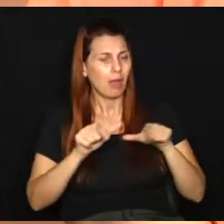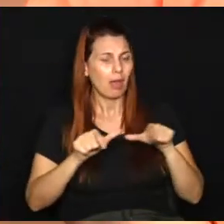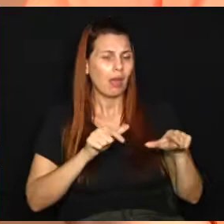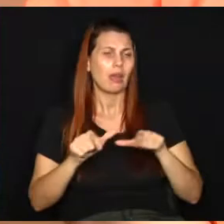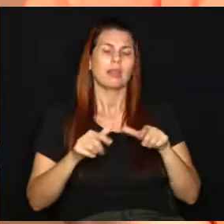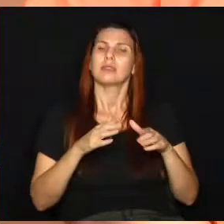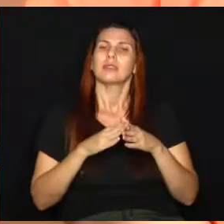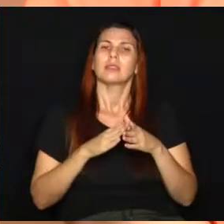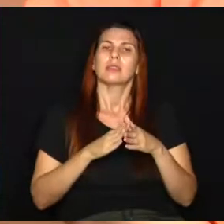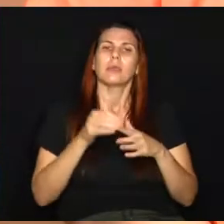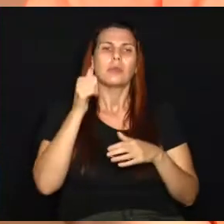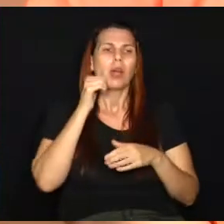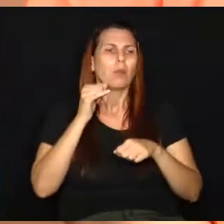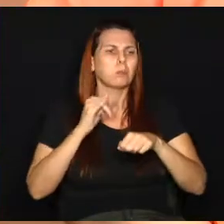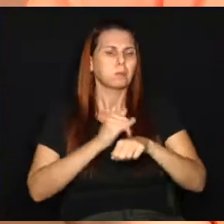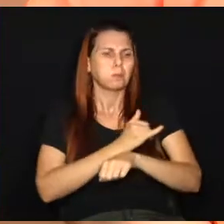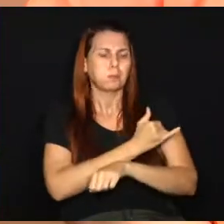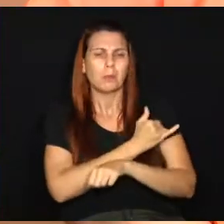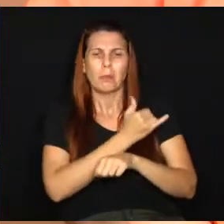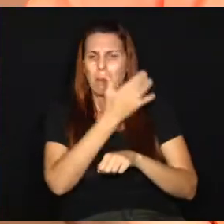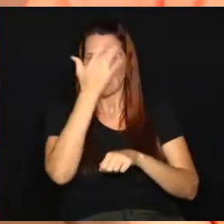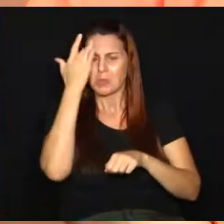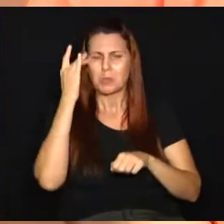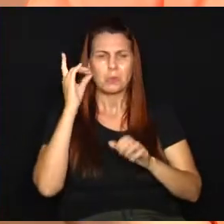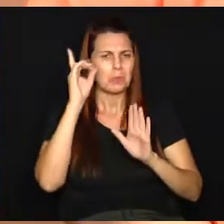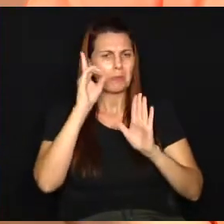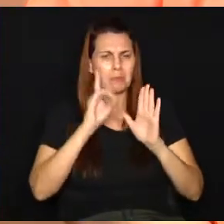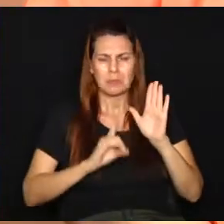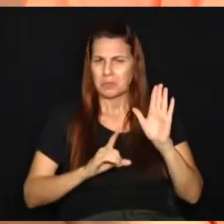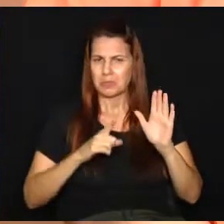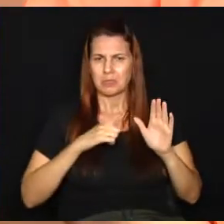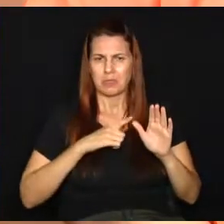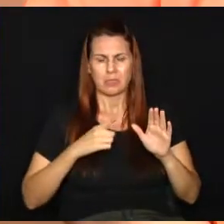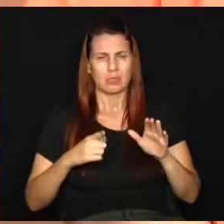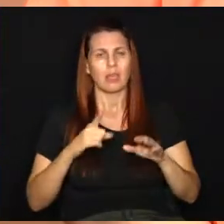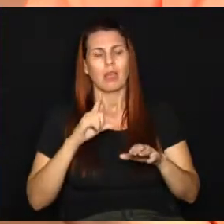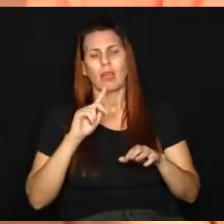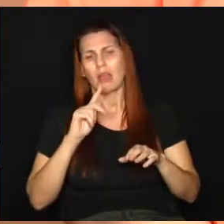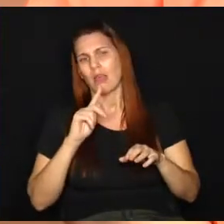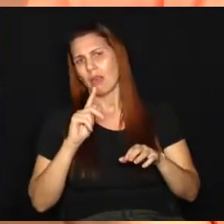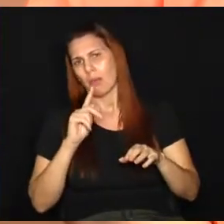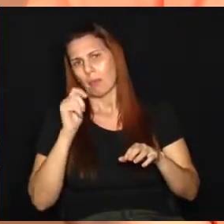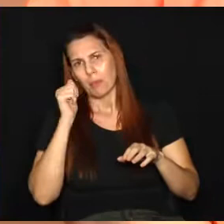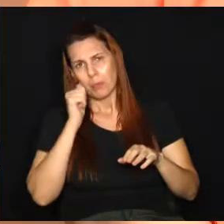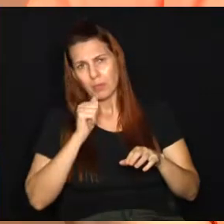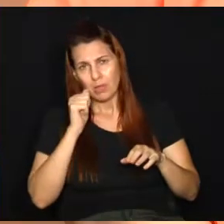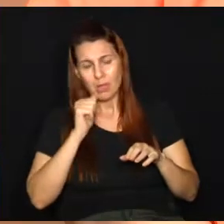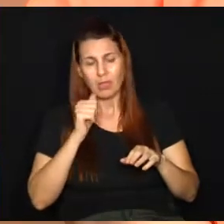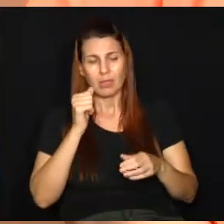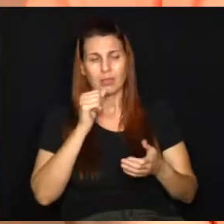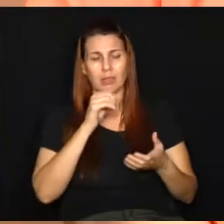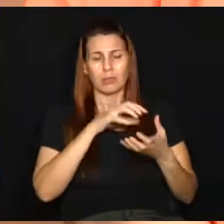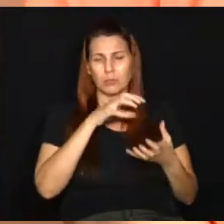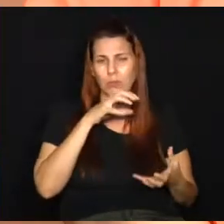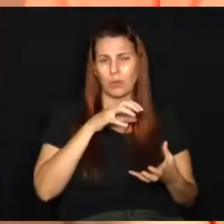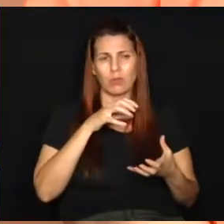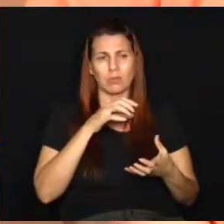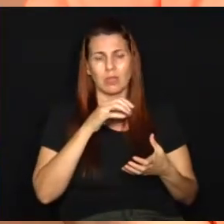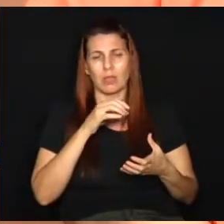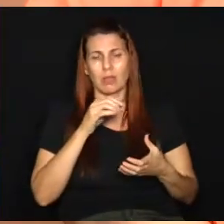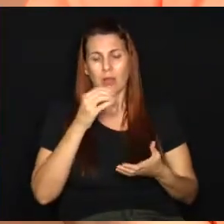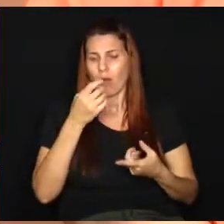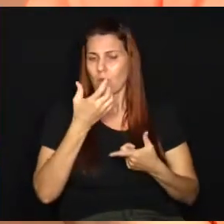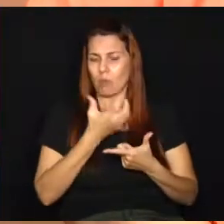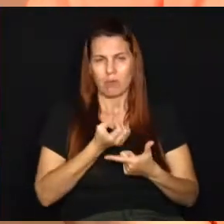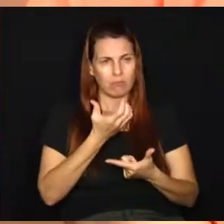sexo, mulheres gordas, pessoas com deficiência ou mobilidade, soropositivas, idosas, mulheres não alfabetizadas. Então, a gente